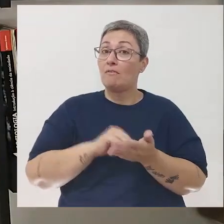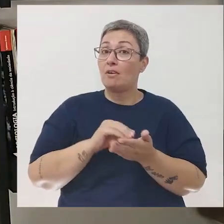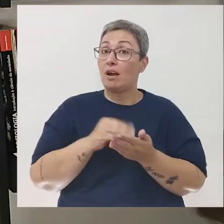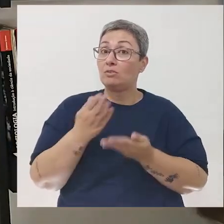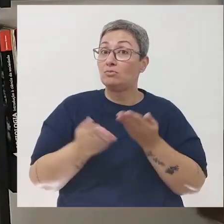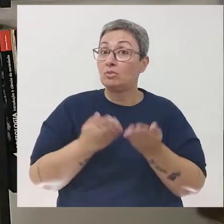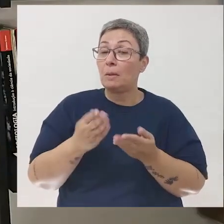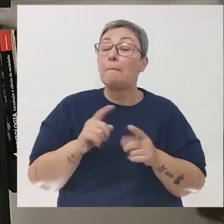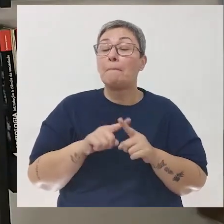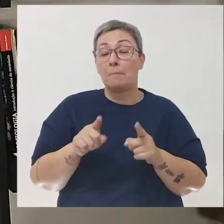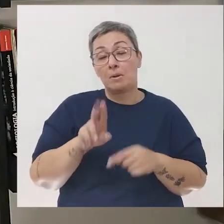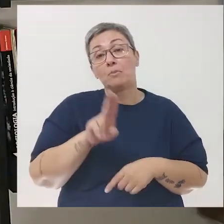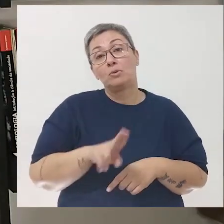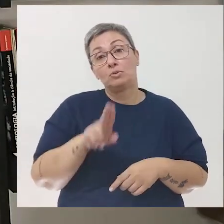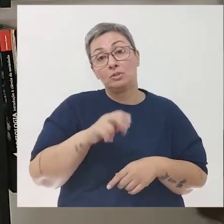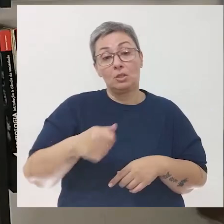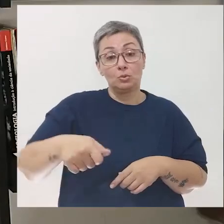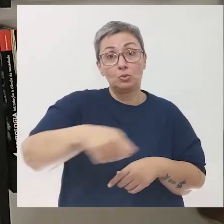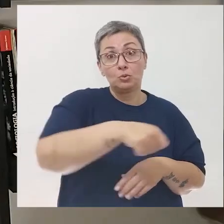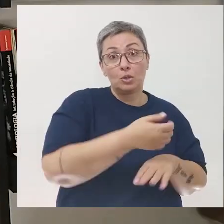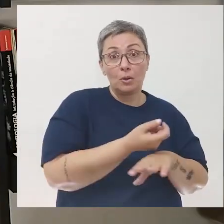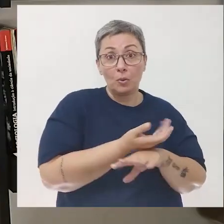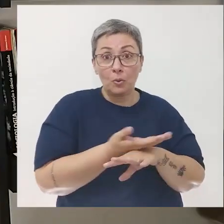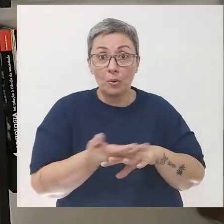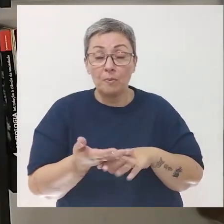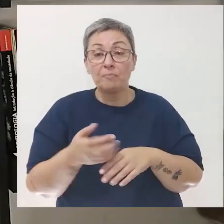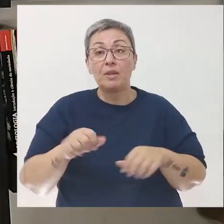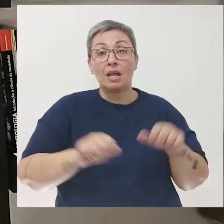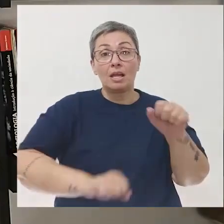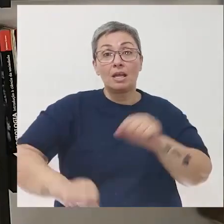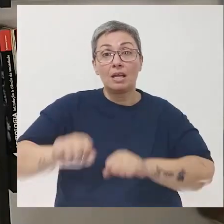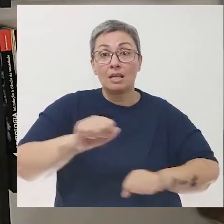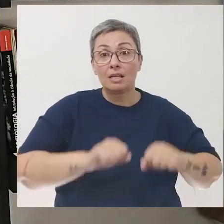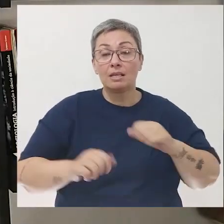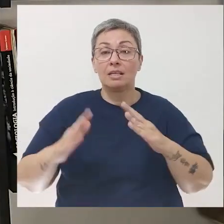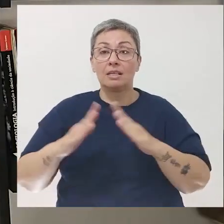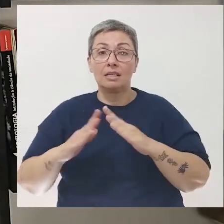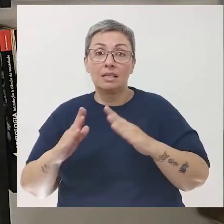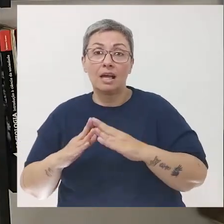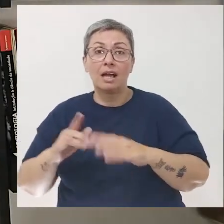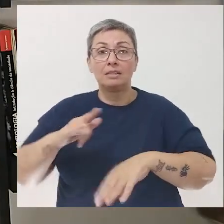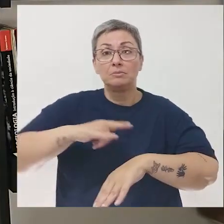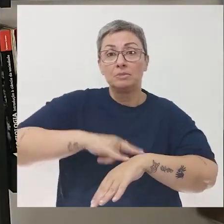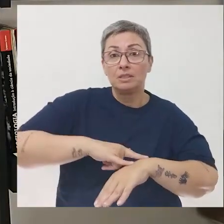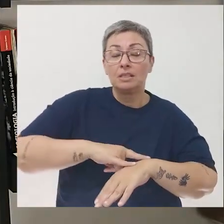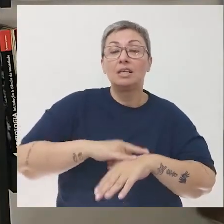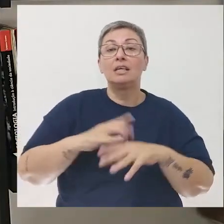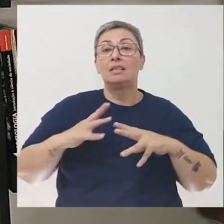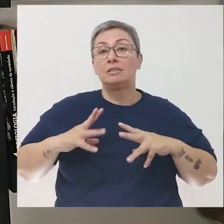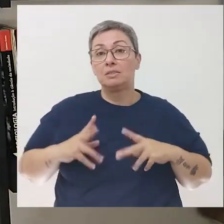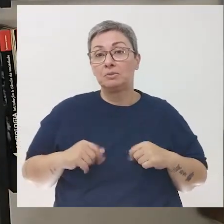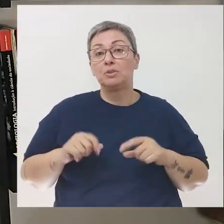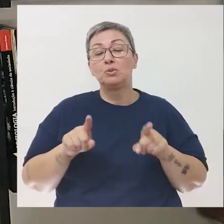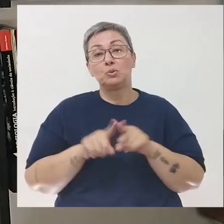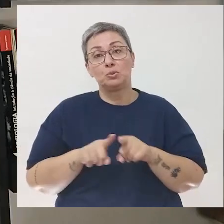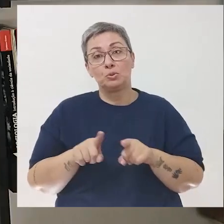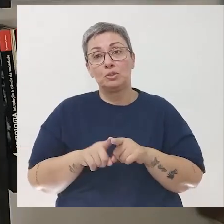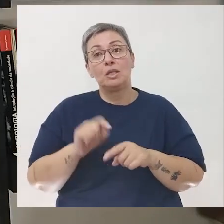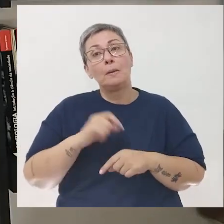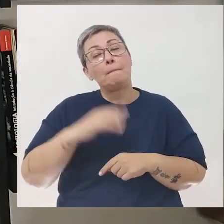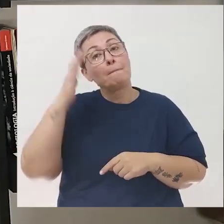foi tratada, mas ela pode ser usada para regar as plantas, lembra? Na limpeza do quintal, nos banheiros, né? A higienização dos